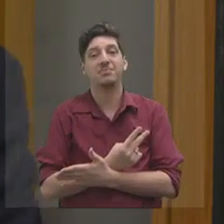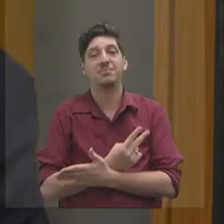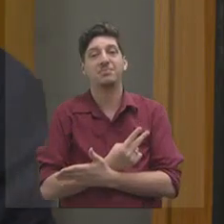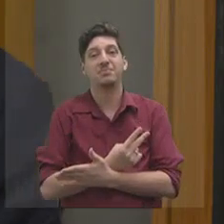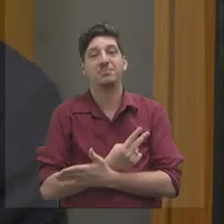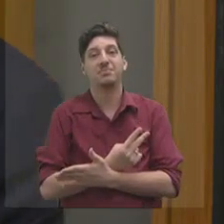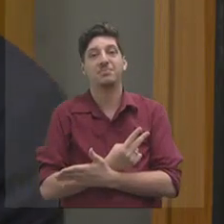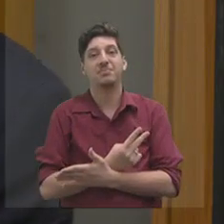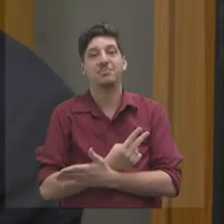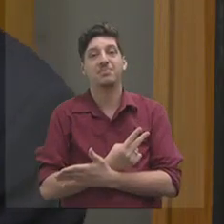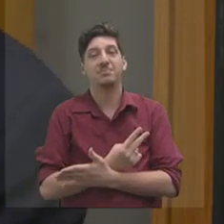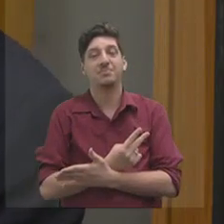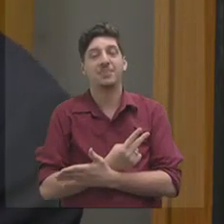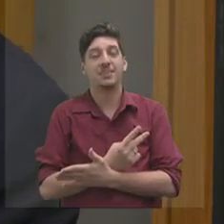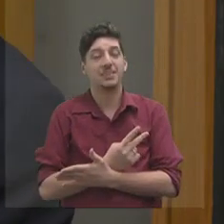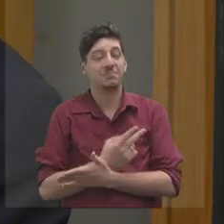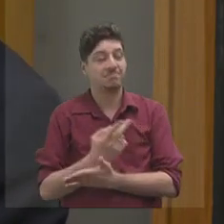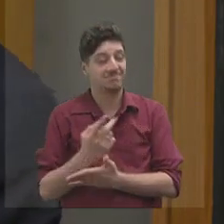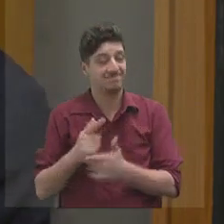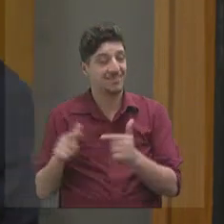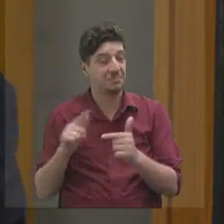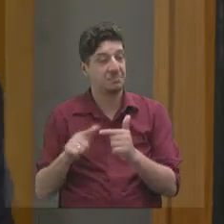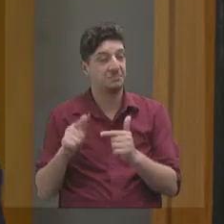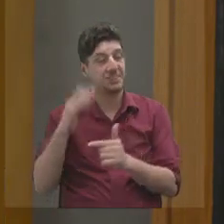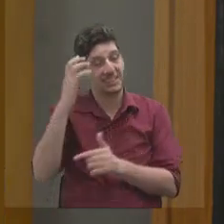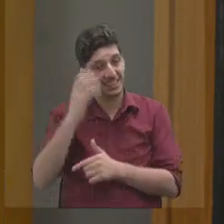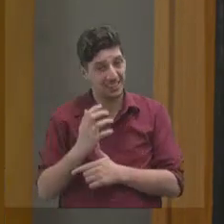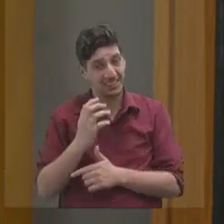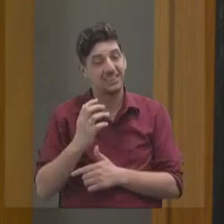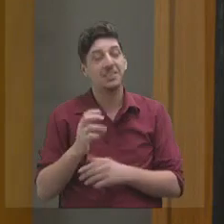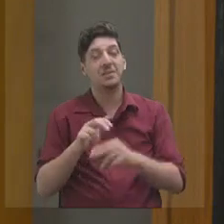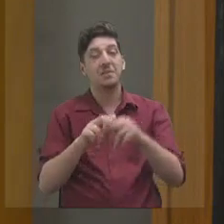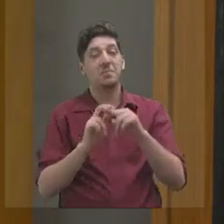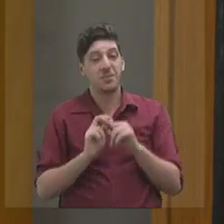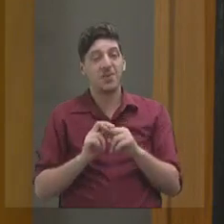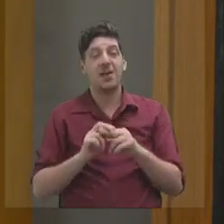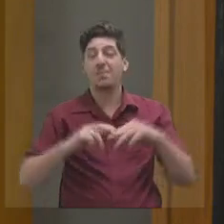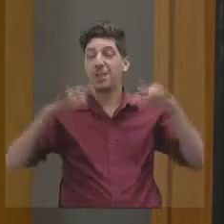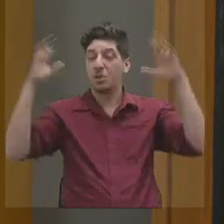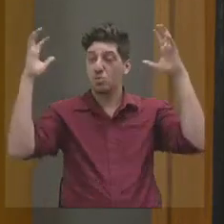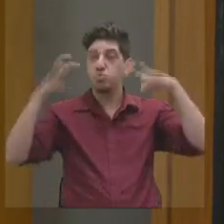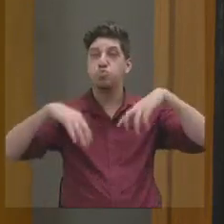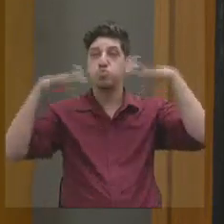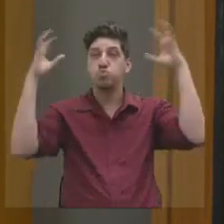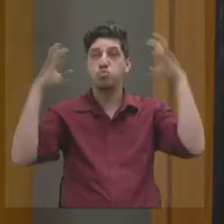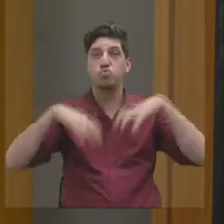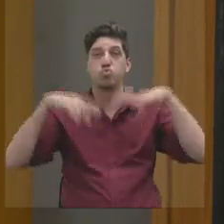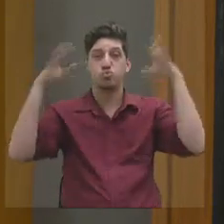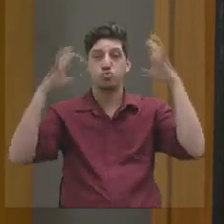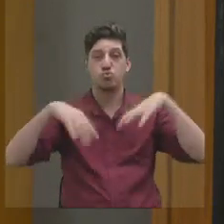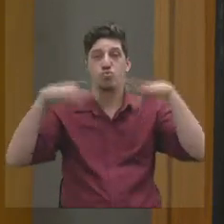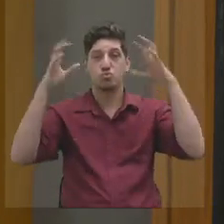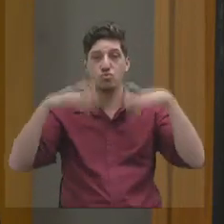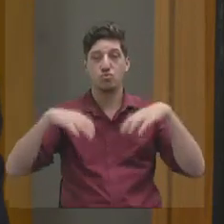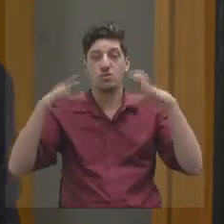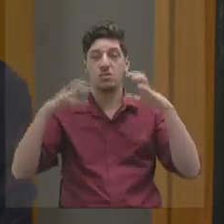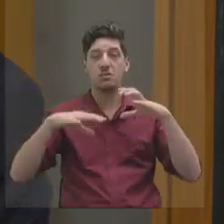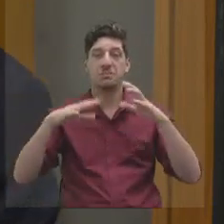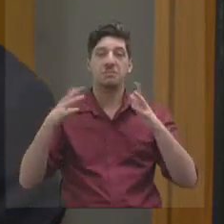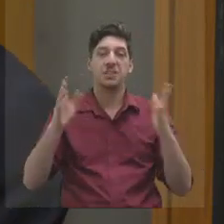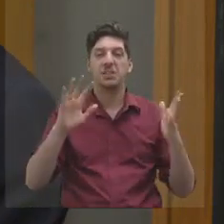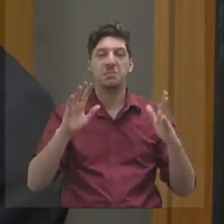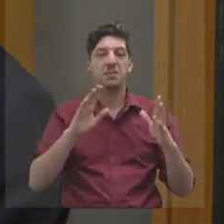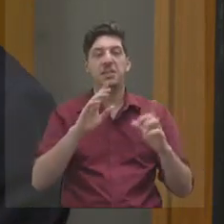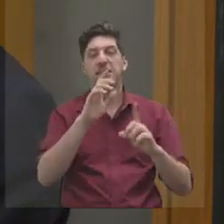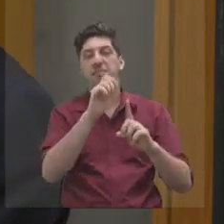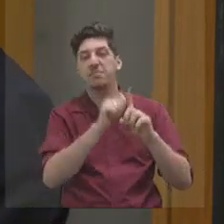mais Evidente e sobretudo em ver todas as últimas chuvas que nós tivemos entre o final do ano passado